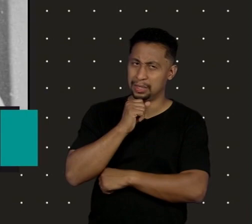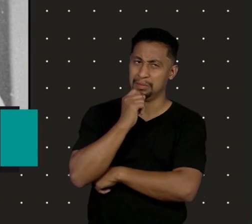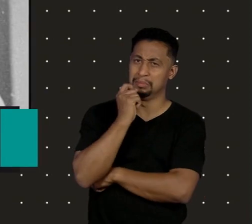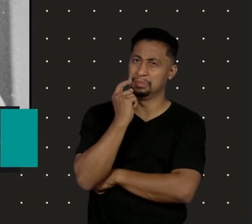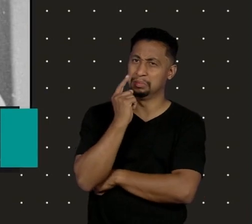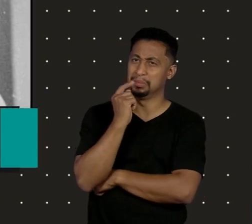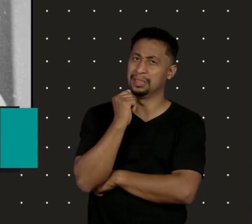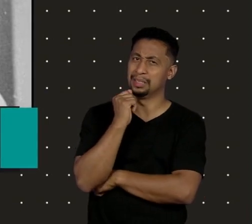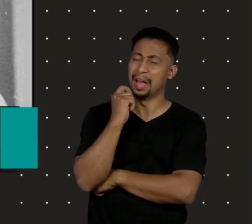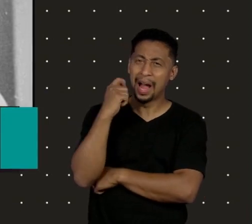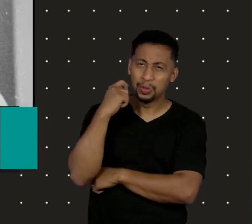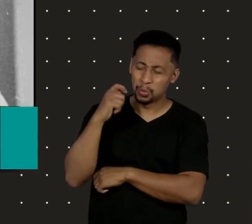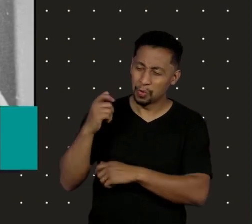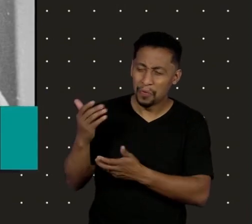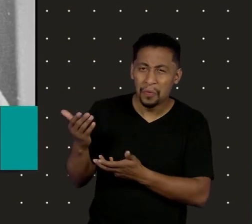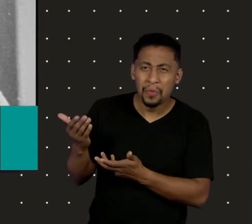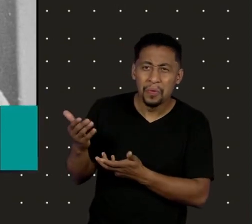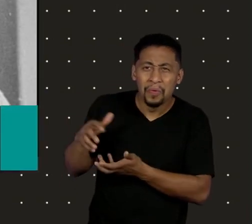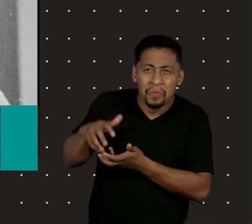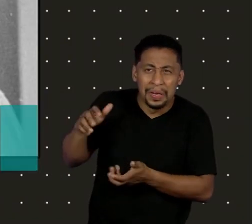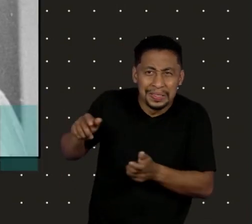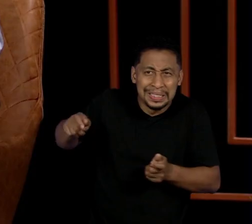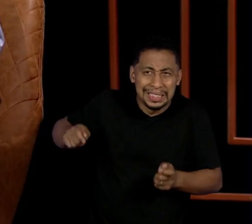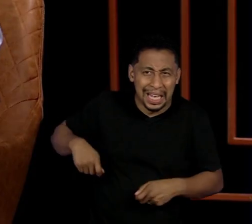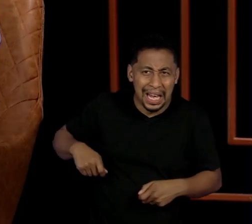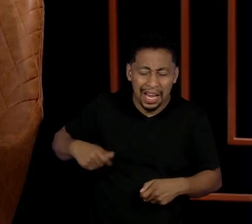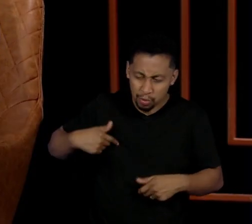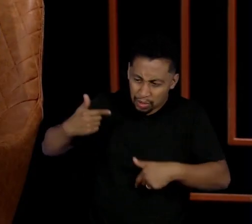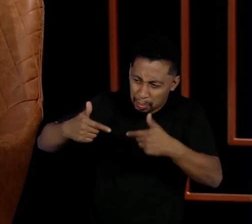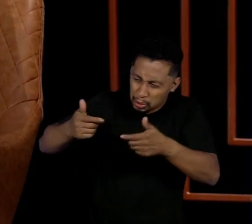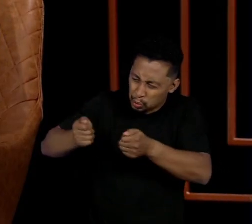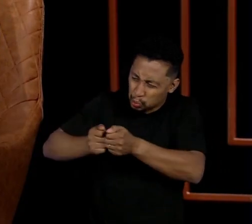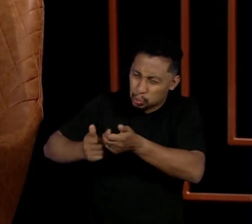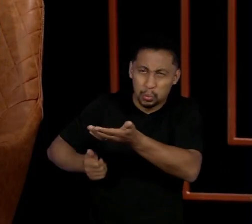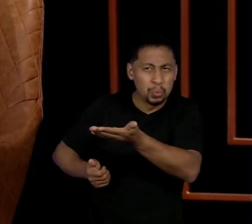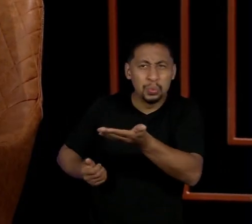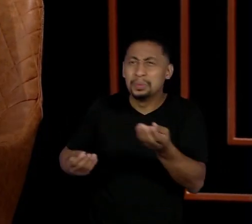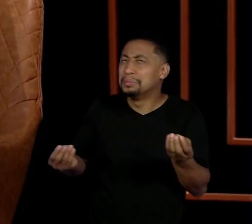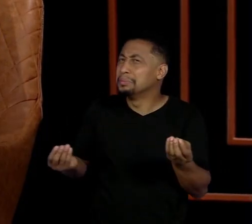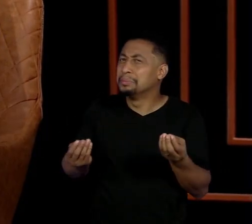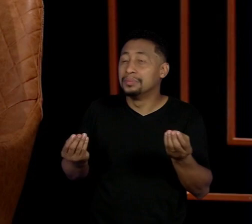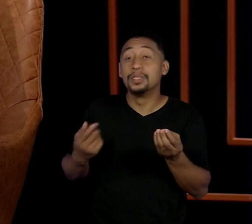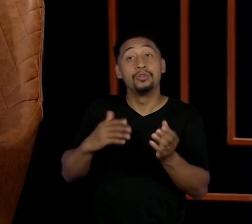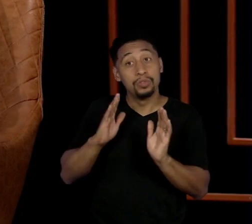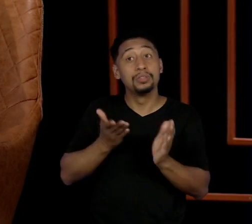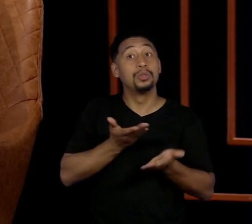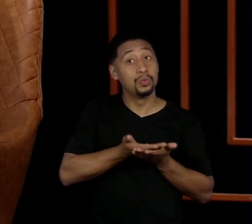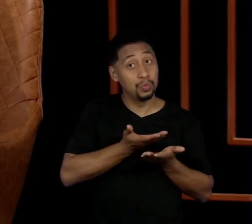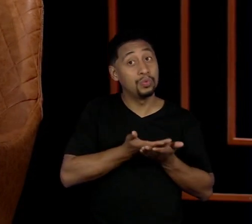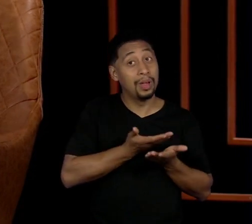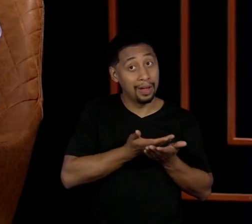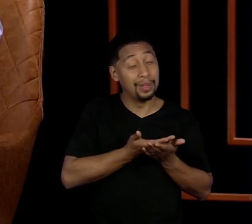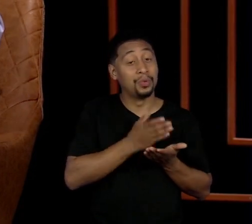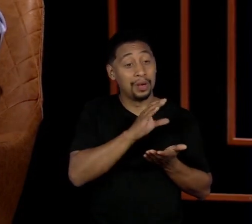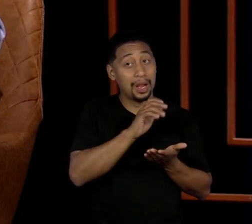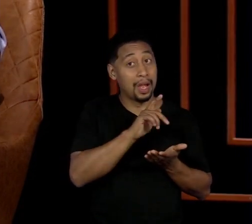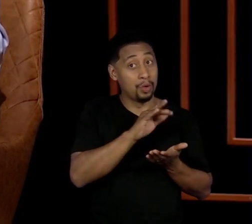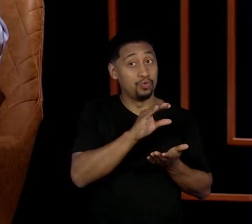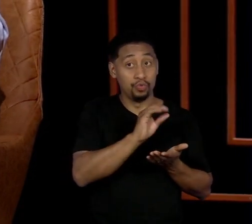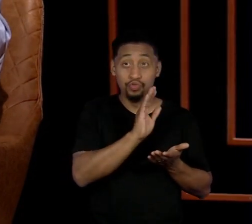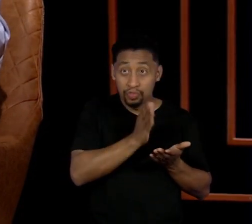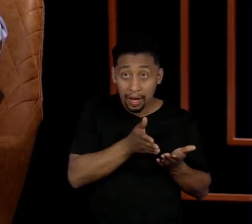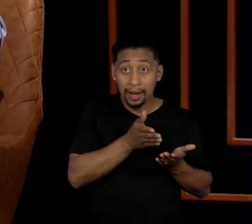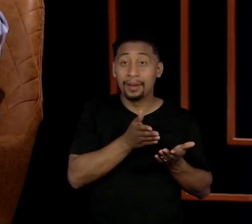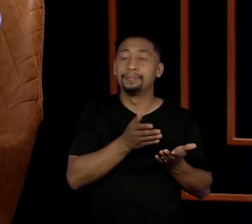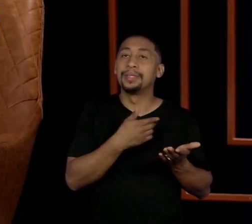também é ator, e eu estou trabalhando com ele. E eu tinha estudado o Cláudio Correia Castro na escola. Por isso que eu falei do Zé Celso, porque na escola